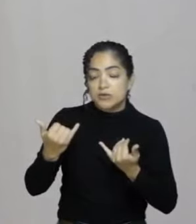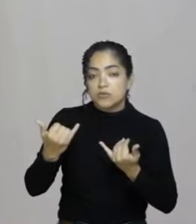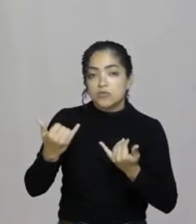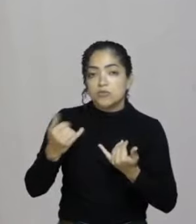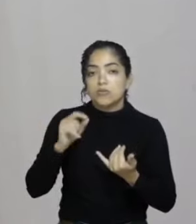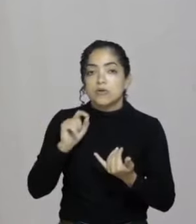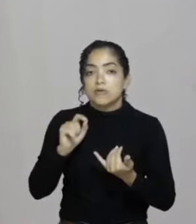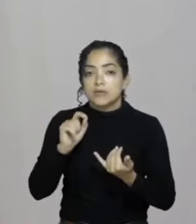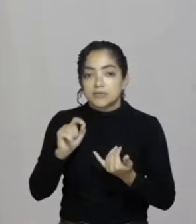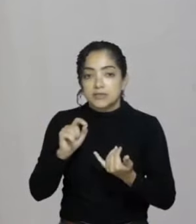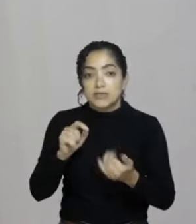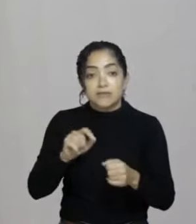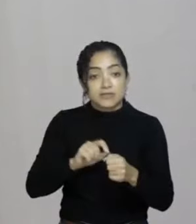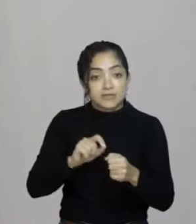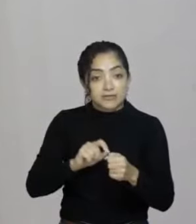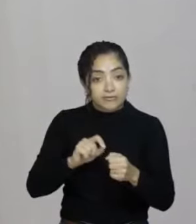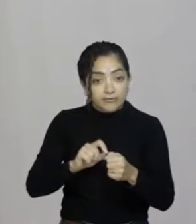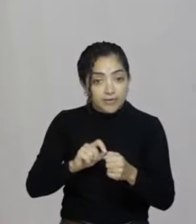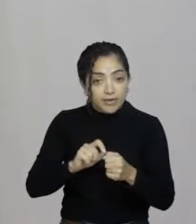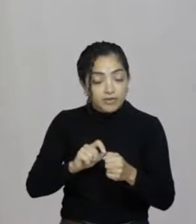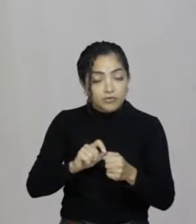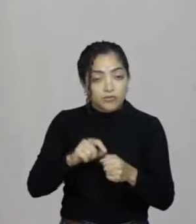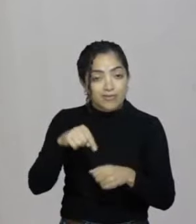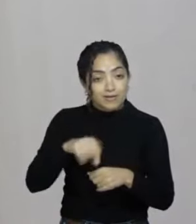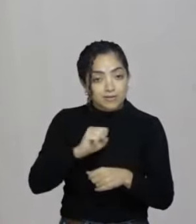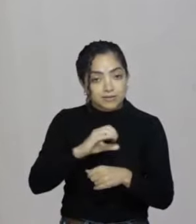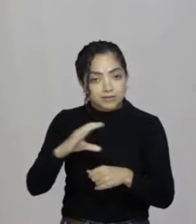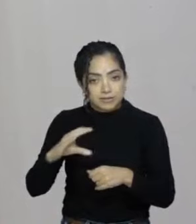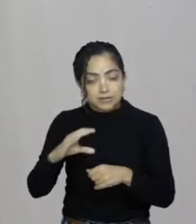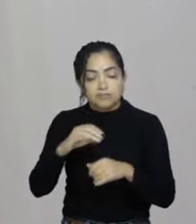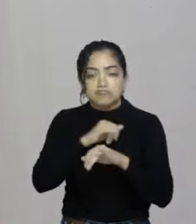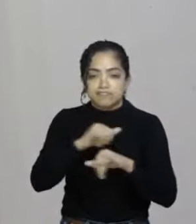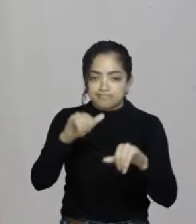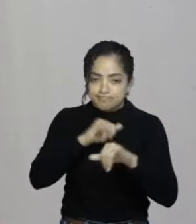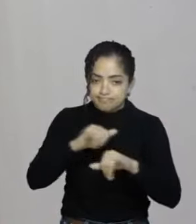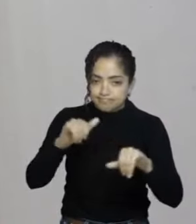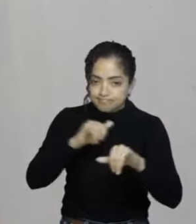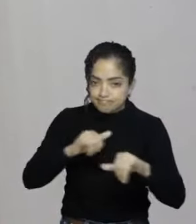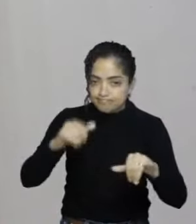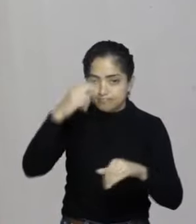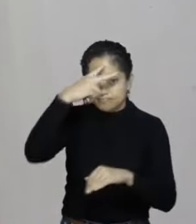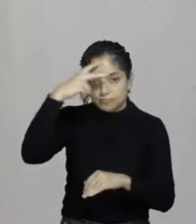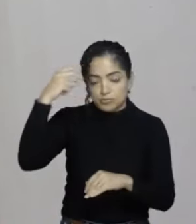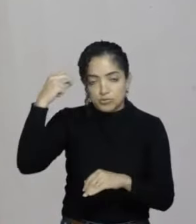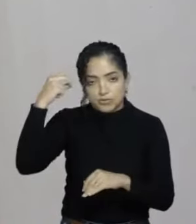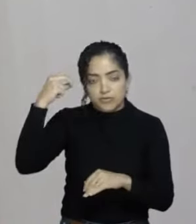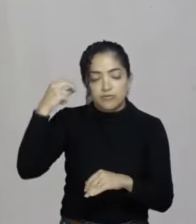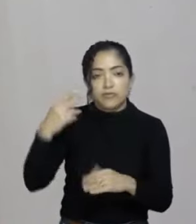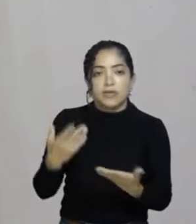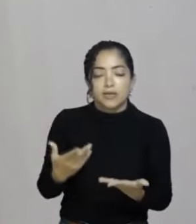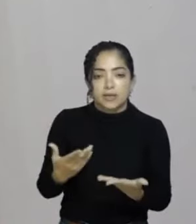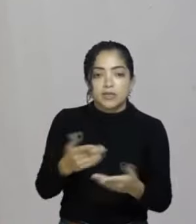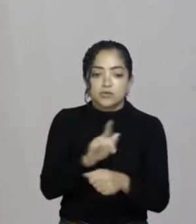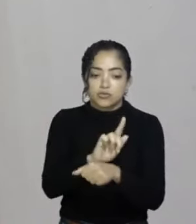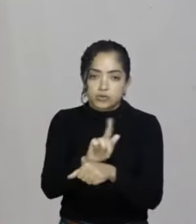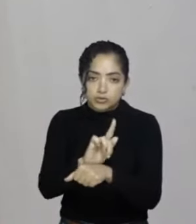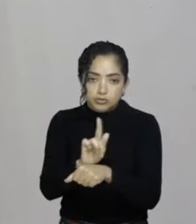em Santa Catarina e eu queria fazer esse comunicado para os prefeitos municipais para os